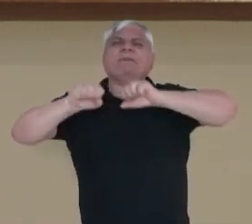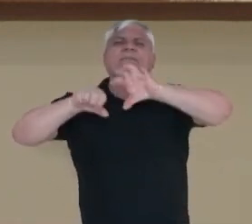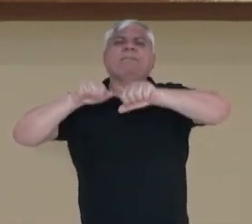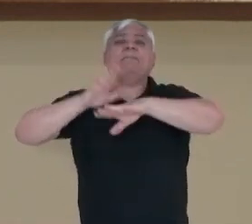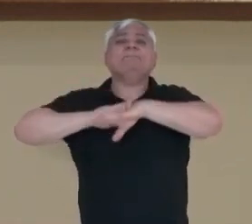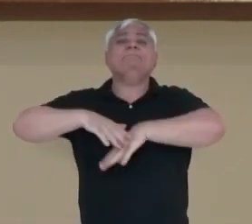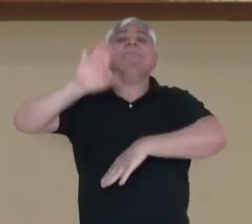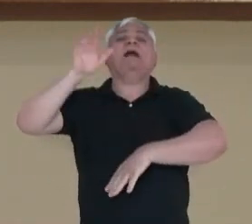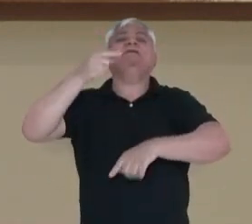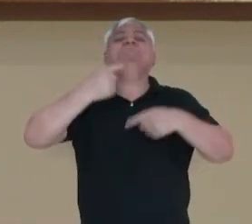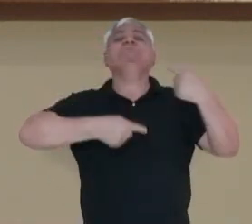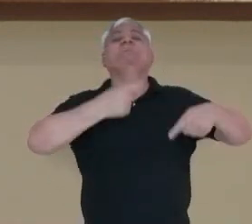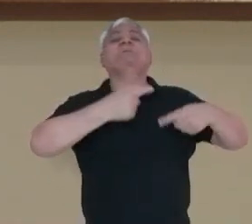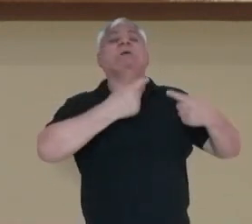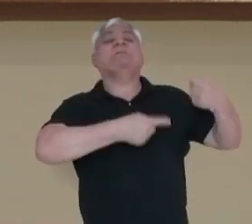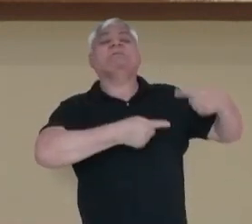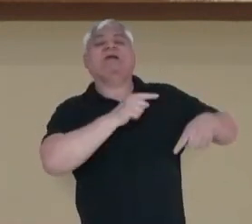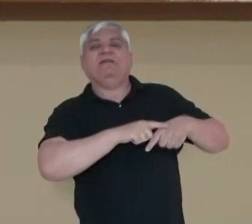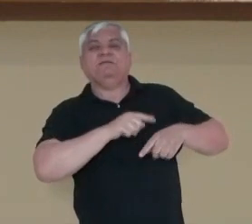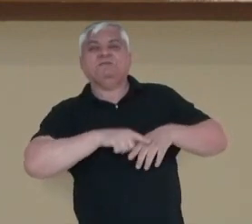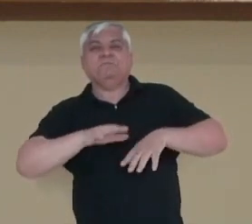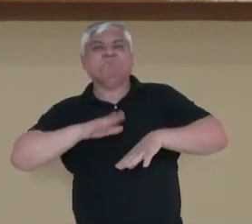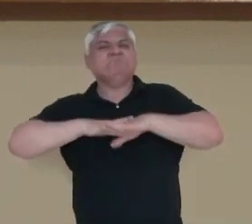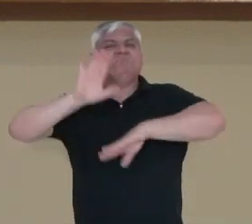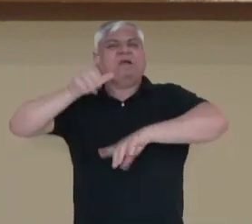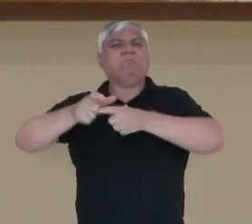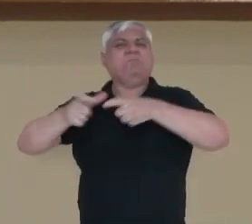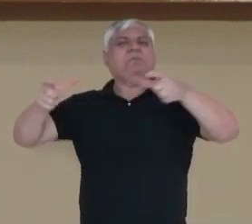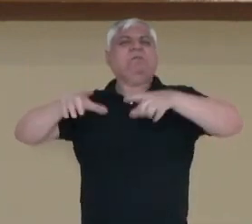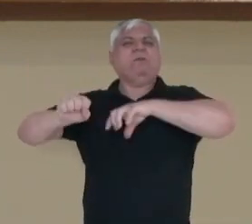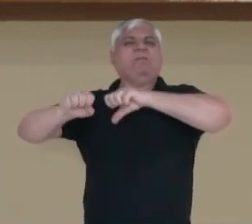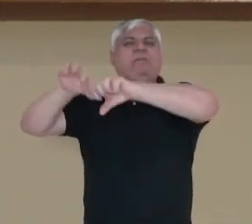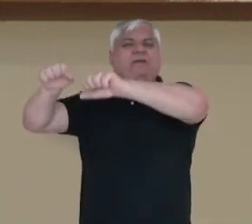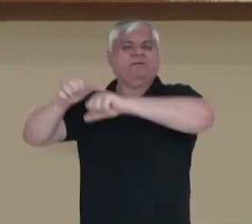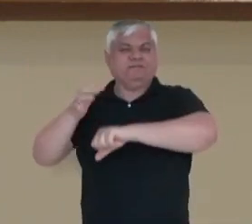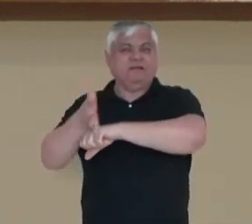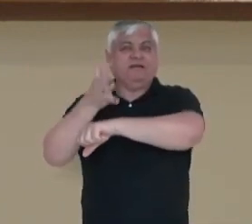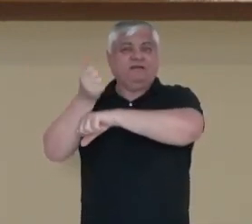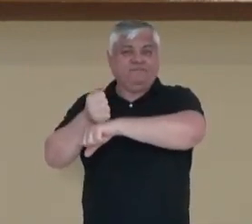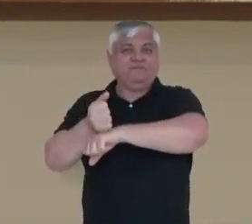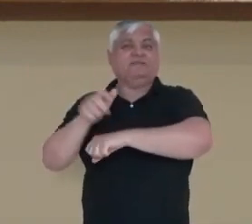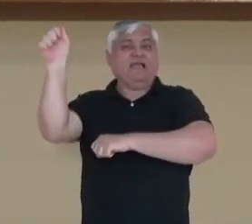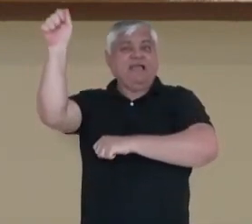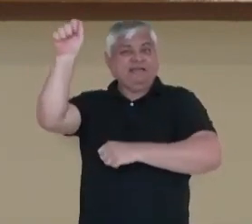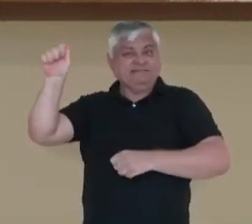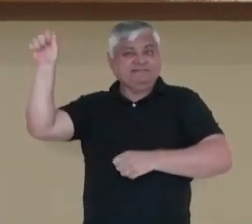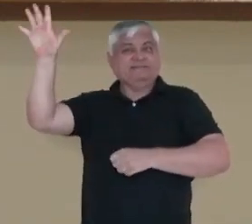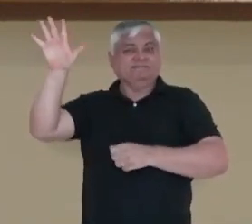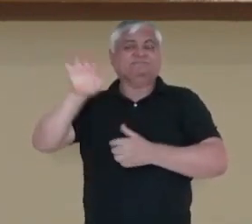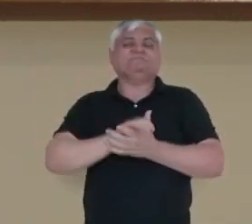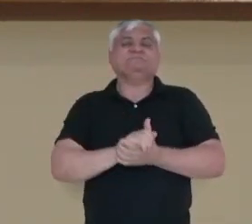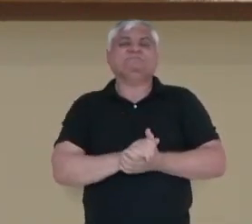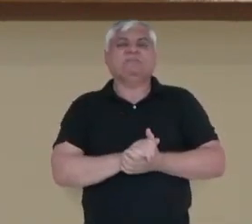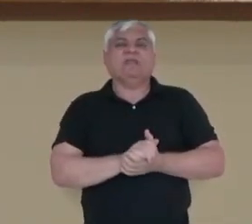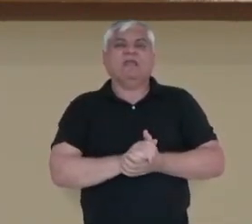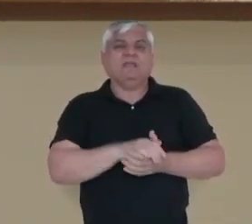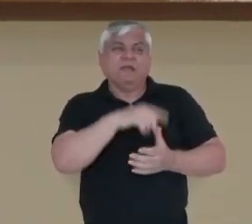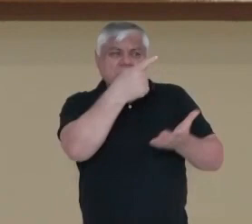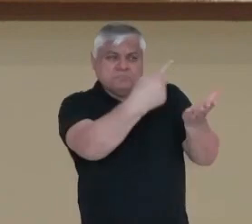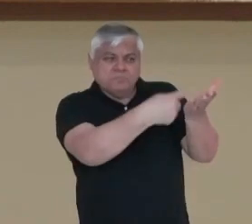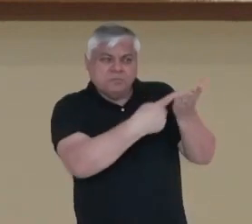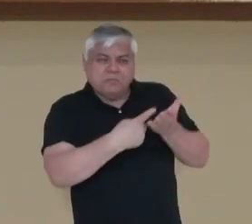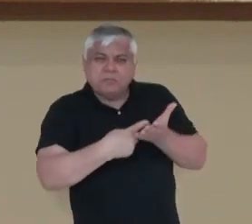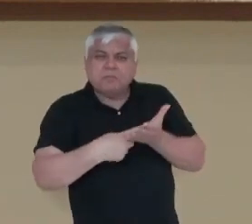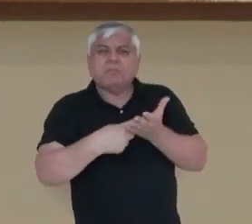dominaria mais territórios no continente africano e no continente asiático. Então, eles fizeram ali